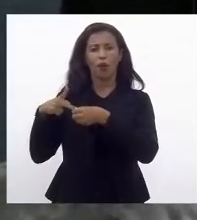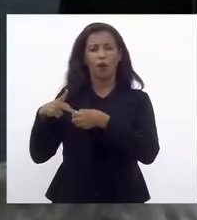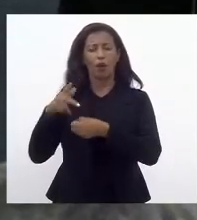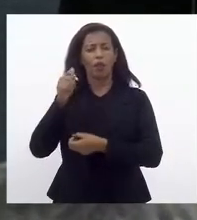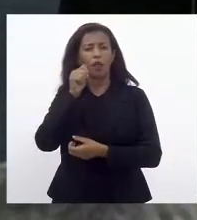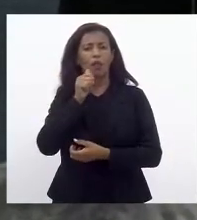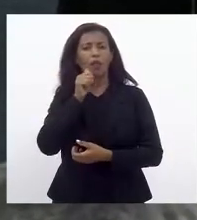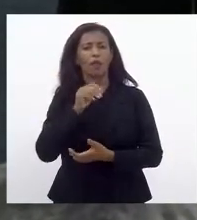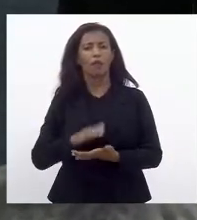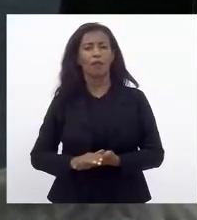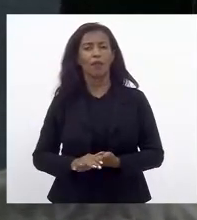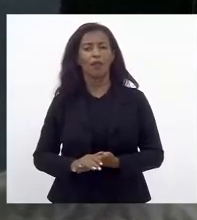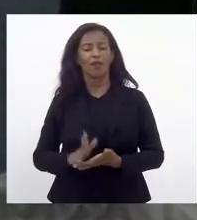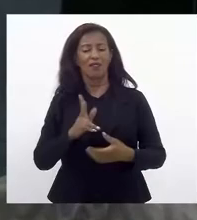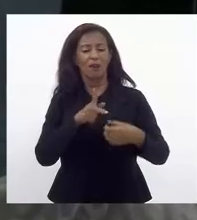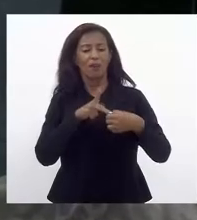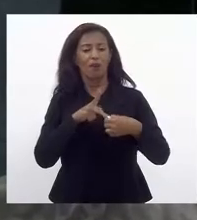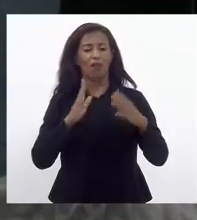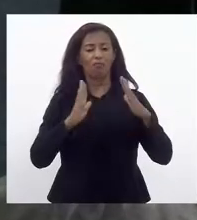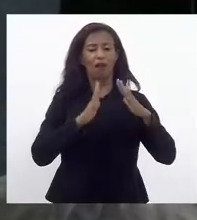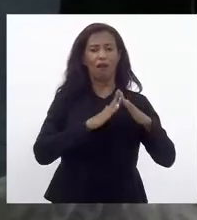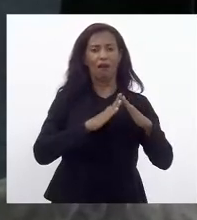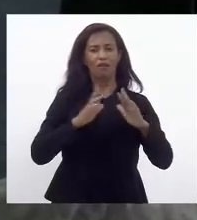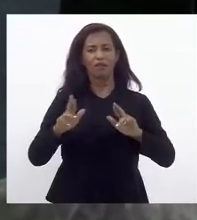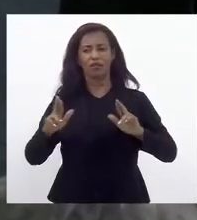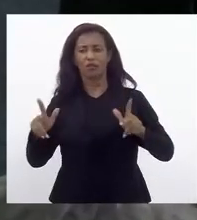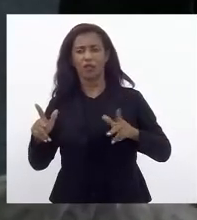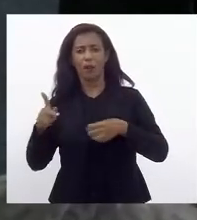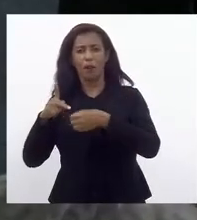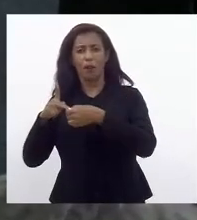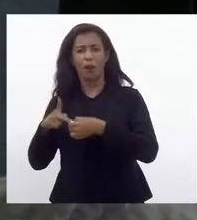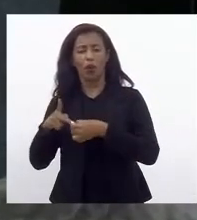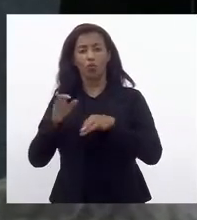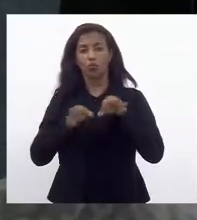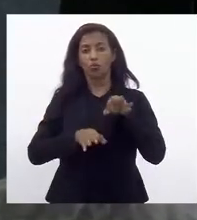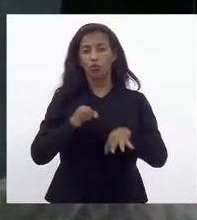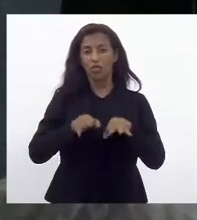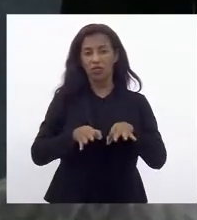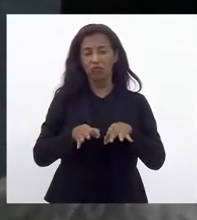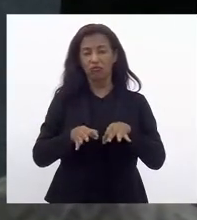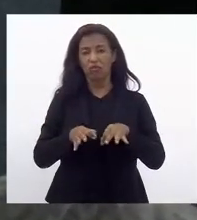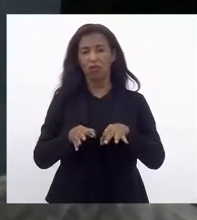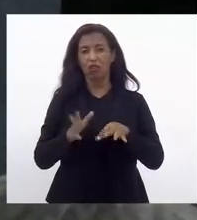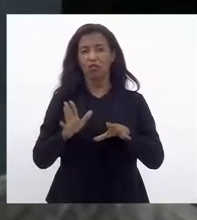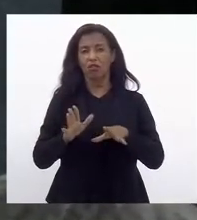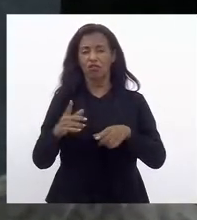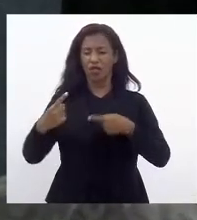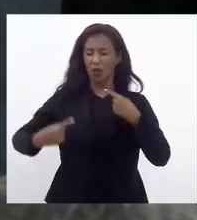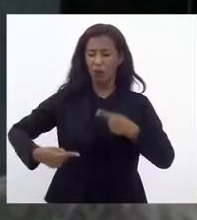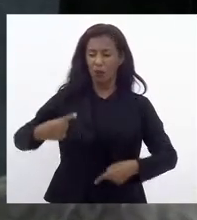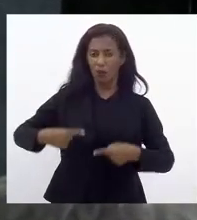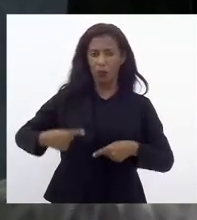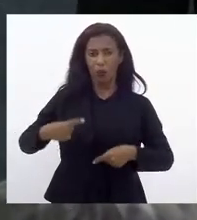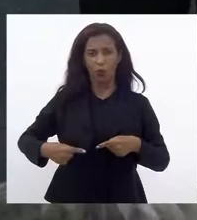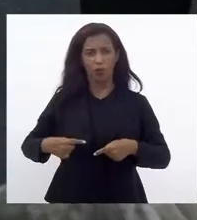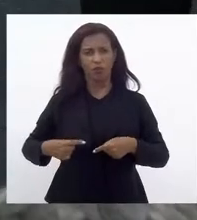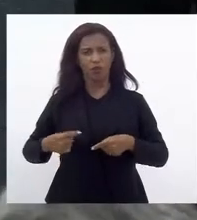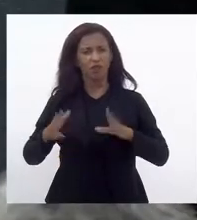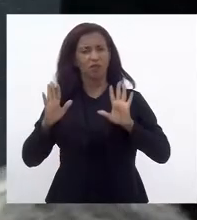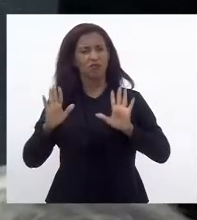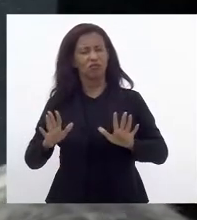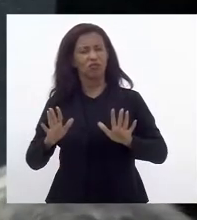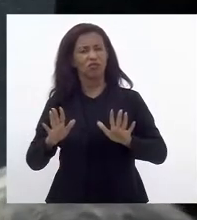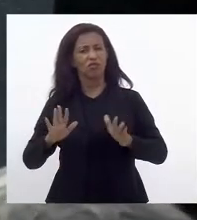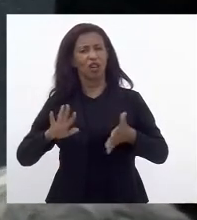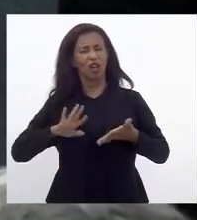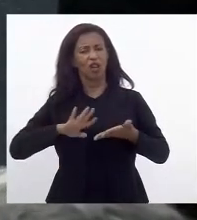com a Procuradoria da Casa, que não tem a ver com a Procuradoria Jurídica. Então, já é uma política já